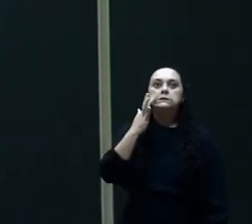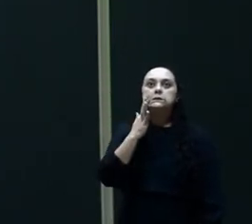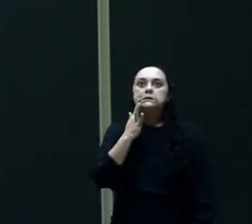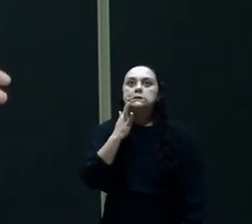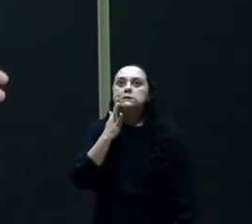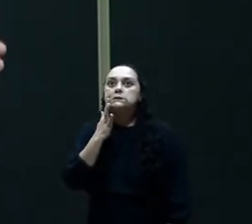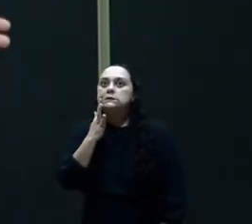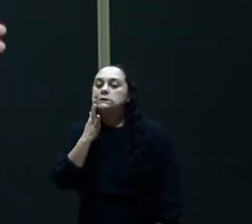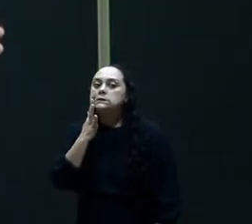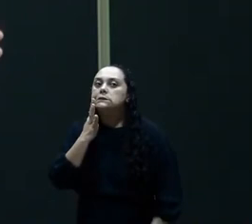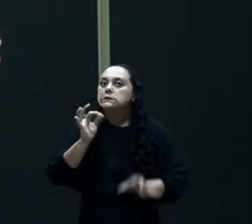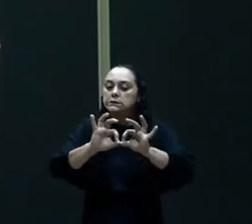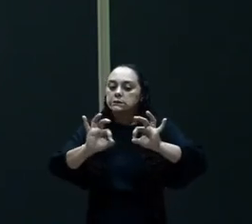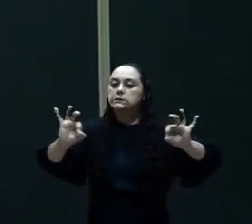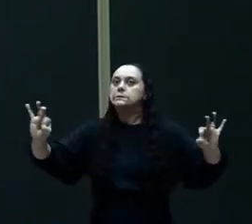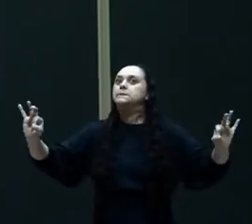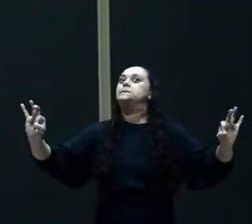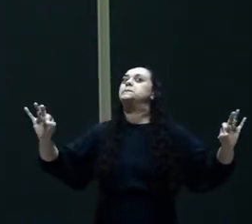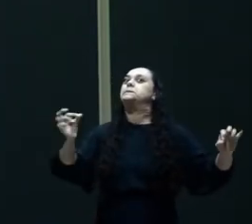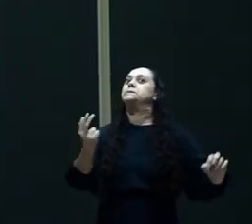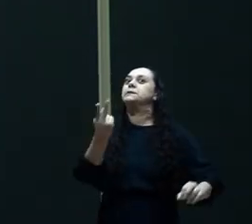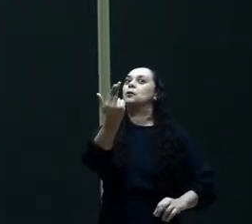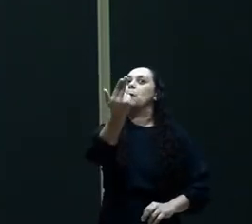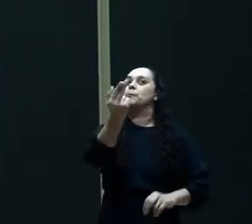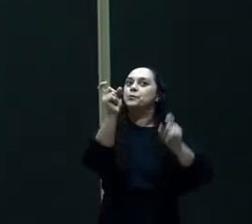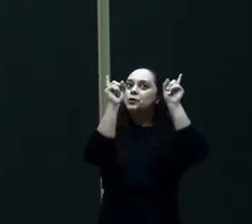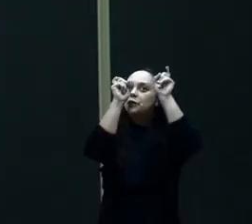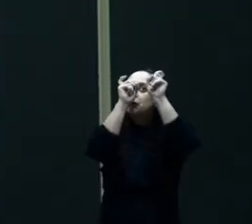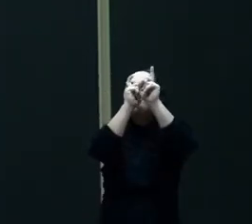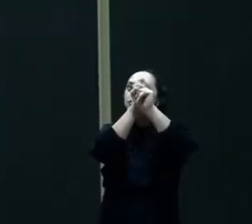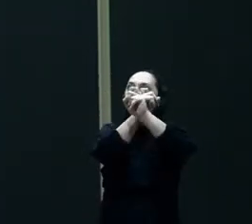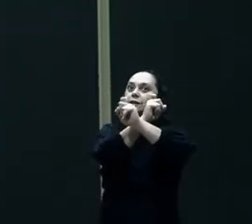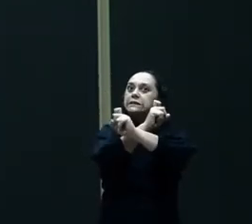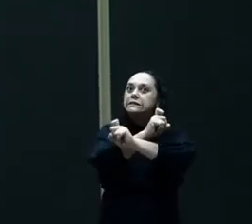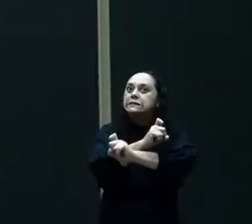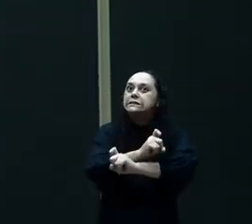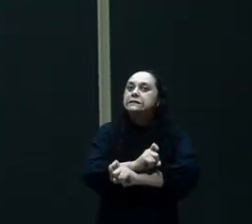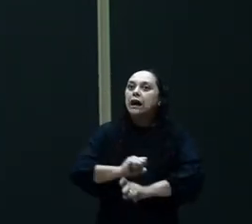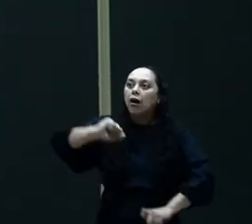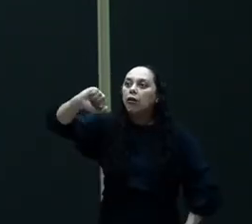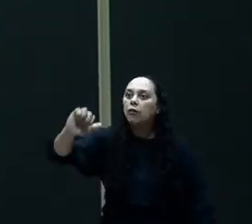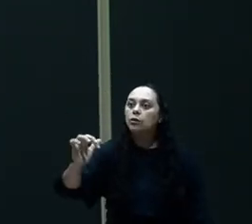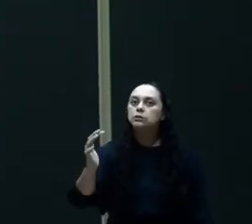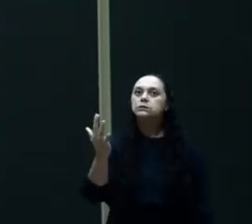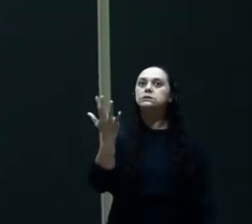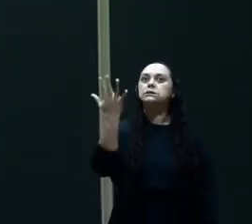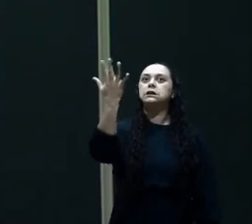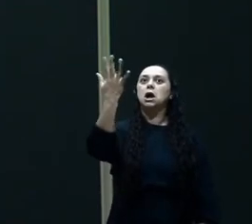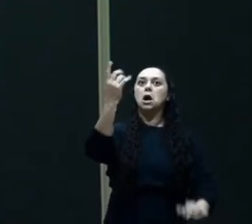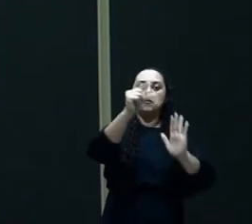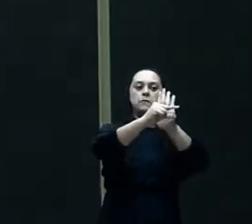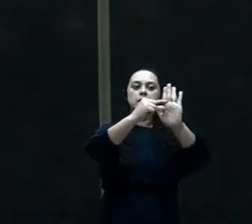um dia sopra uma brisa depois vem uma tempestade Versículo 14 até o